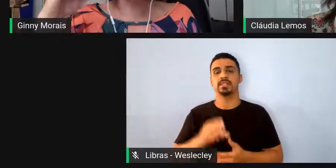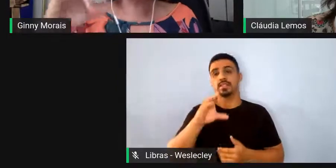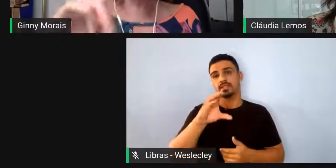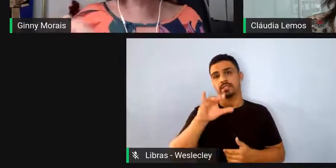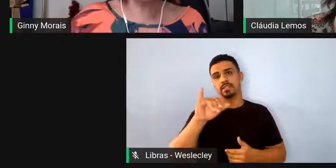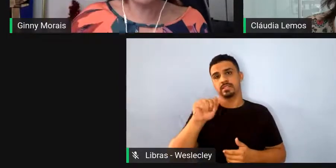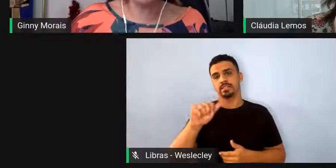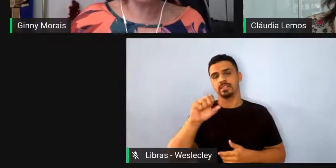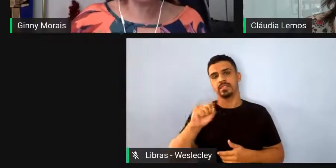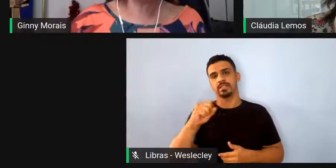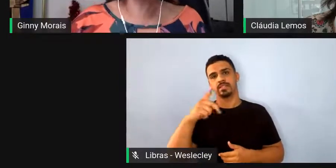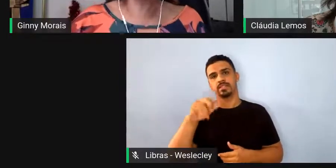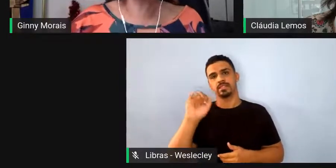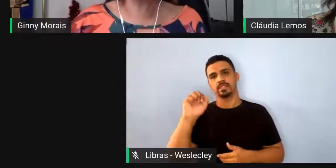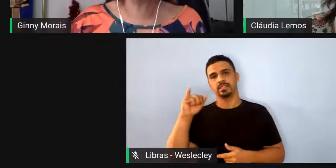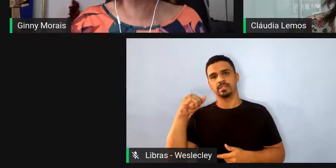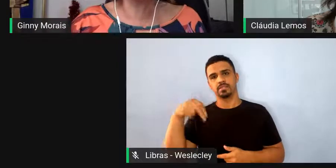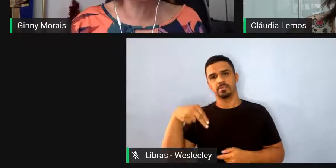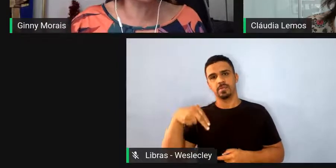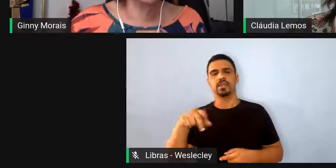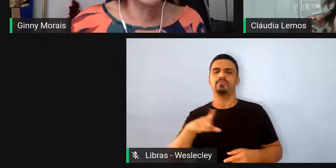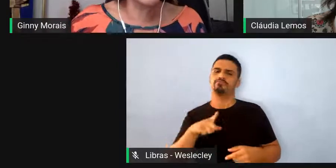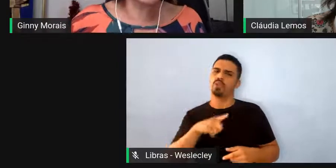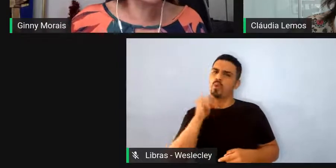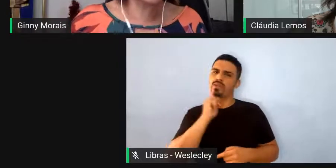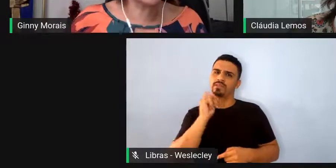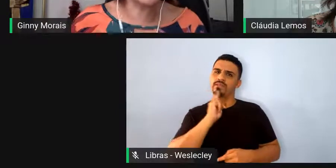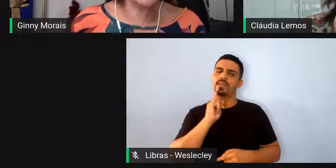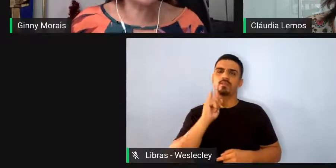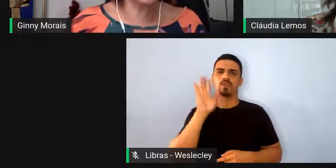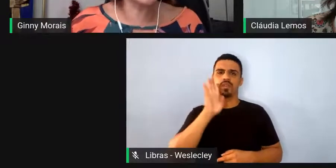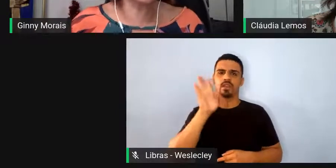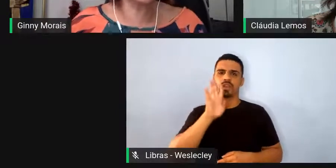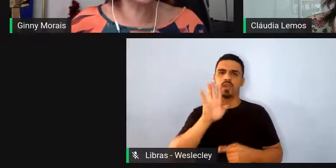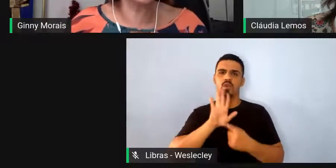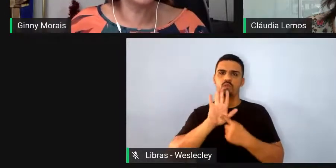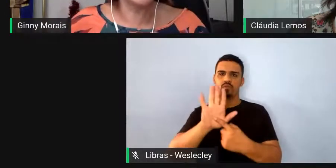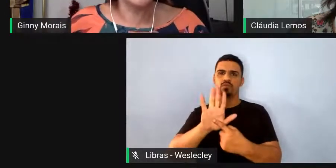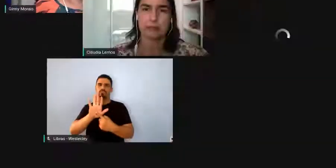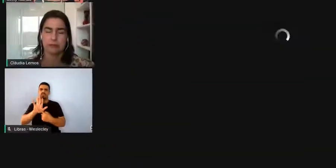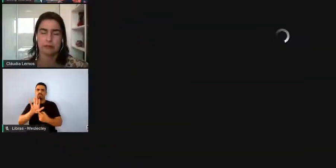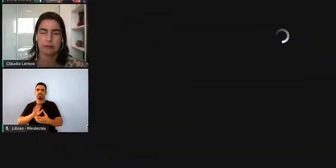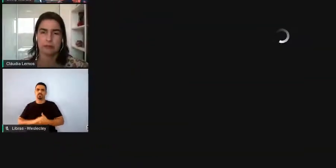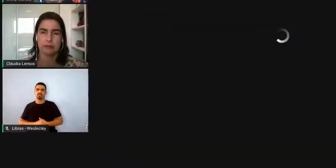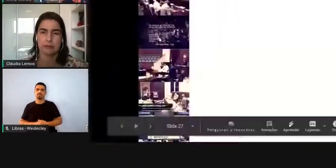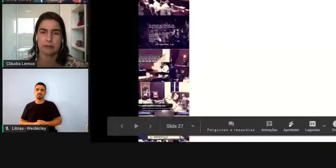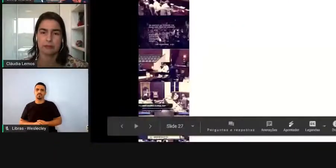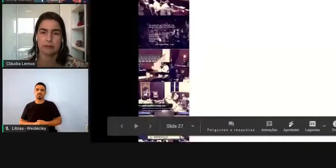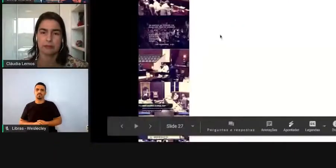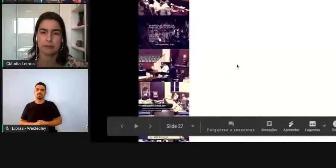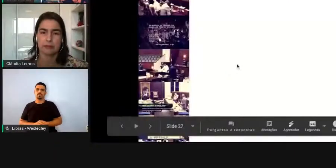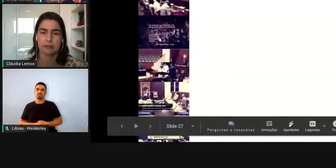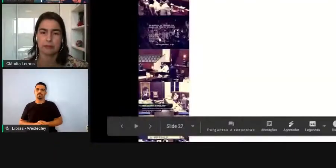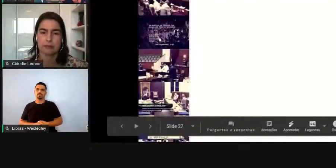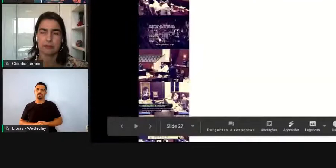tem um exemplo bem interessante que eu acho que eu até vou mostrar para vocês. Deixa eu tentar mostrar aqui no